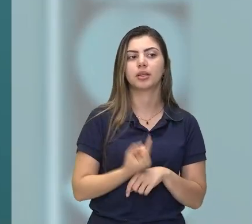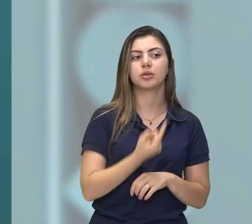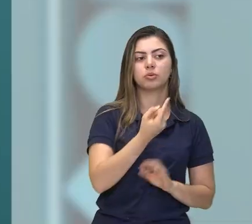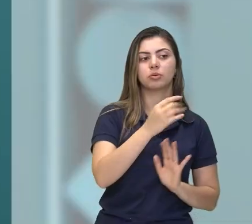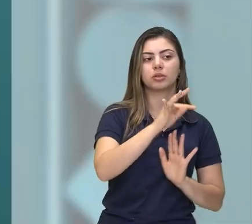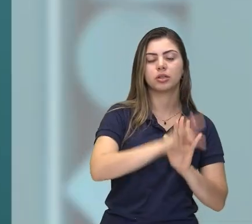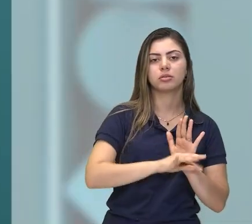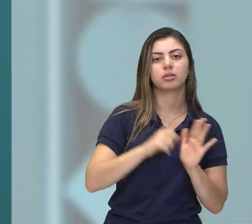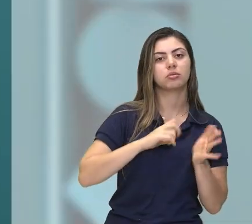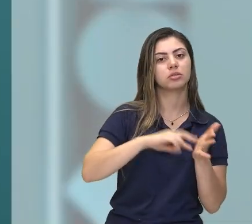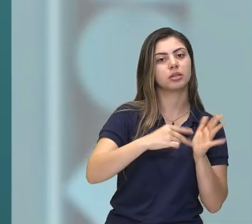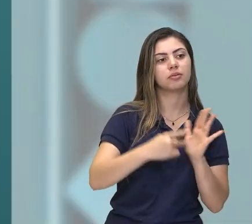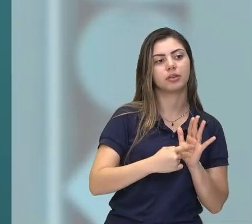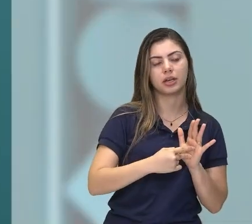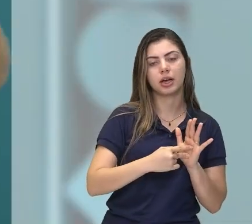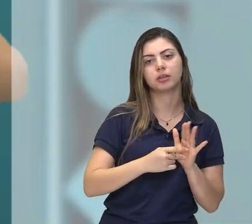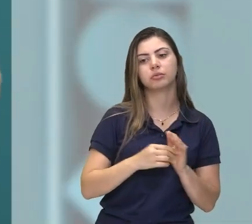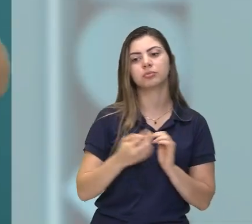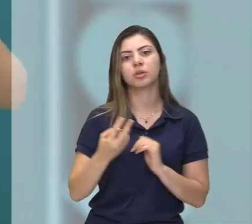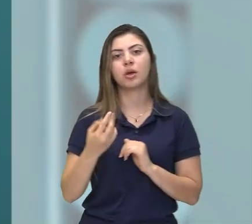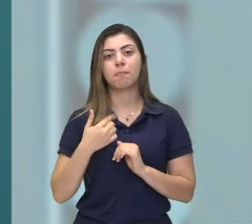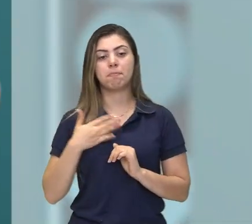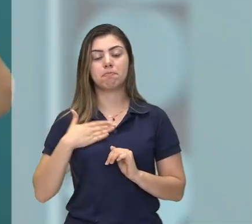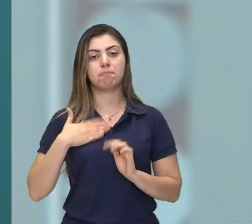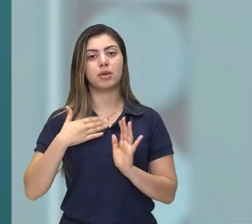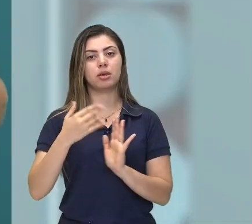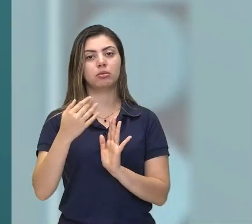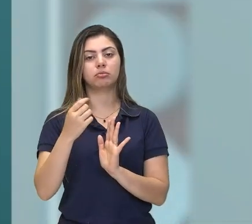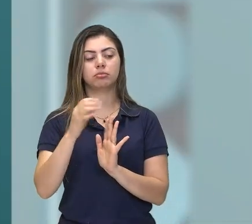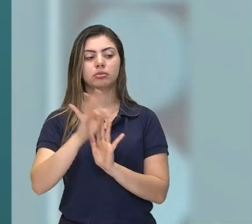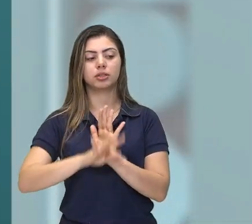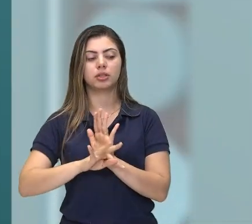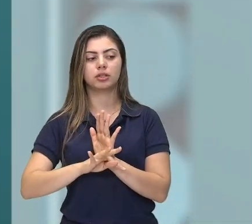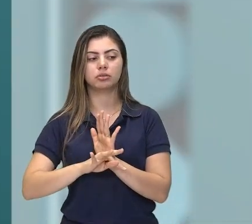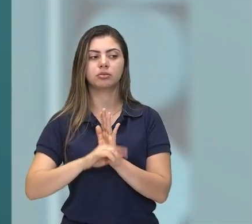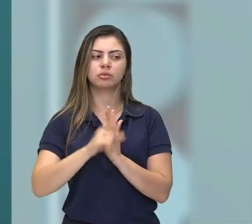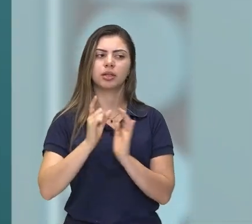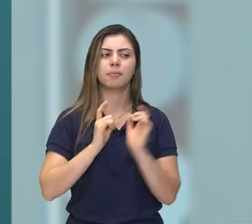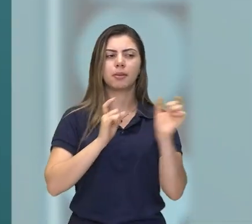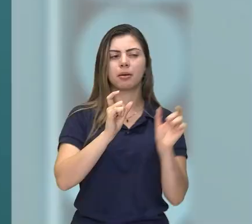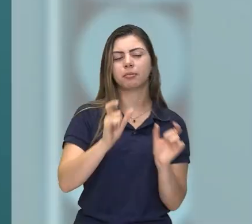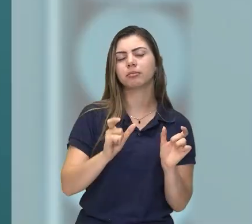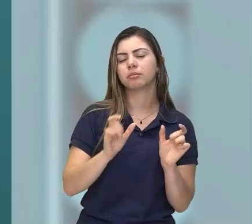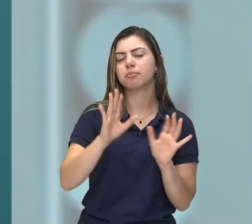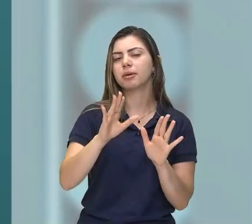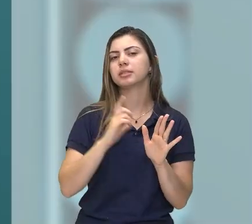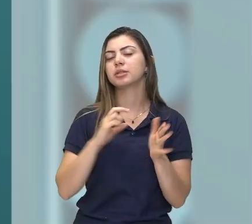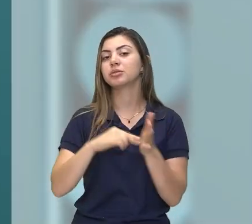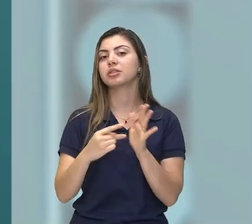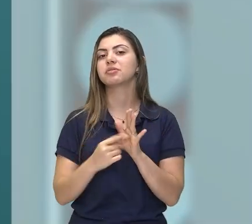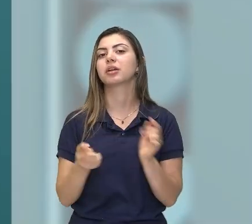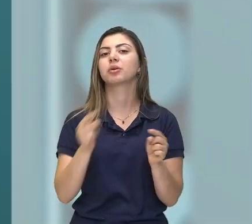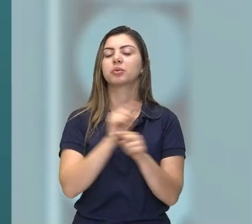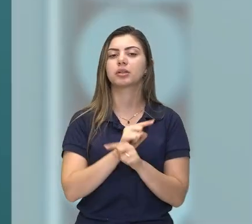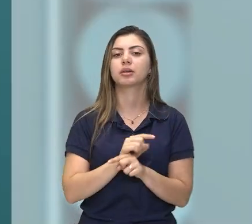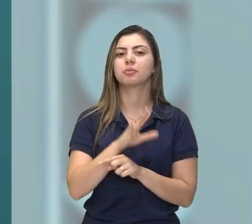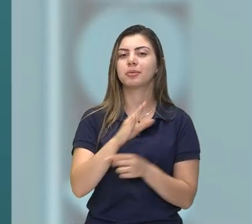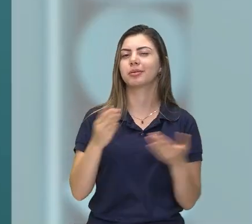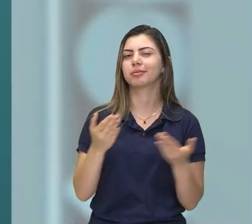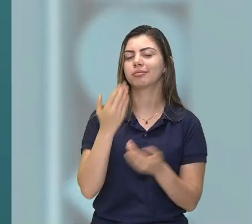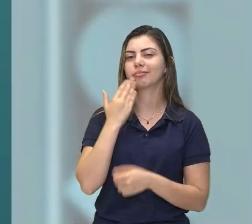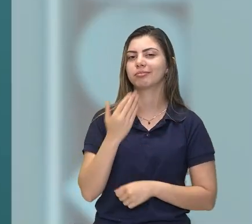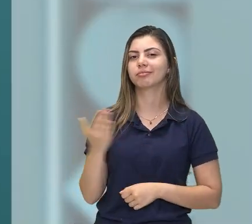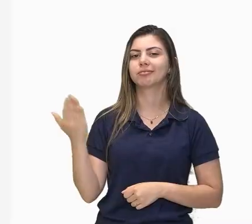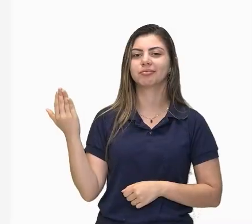agora eu vou retomar alguns elementos, só que com um sentido totalmente contrário, subvertido. E eu quero que vocês acompanhem comigo